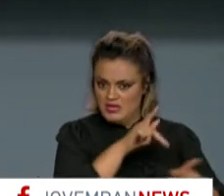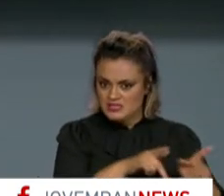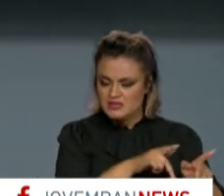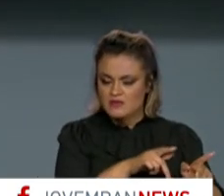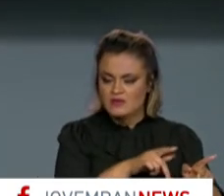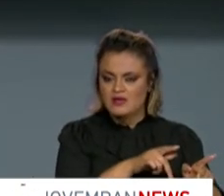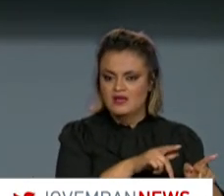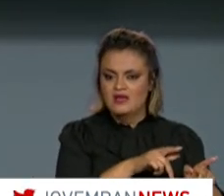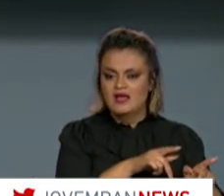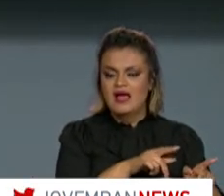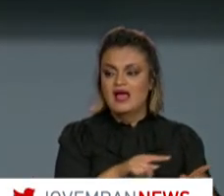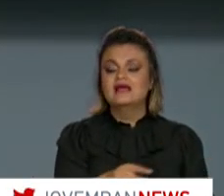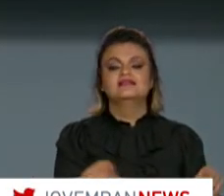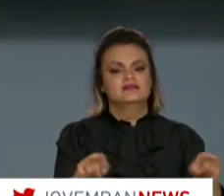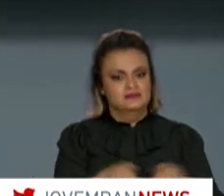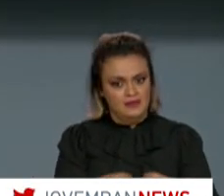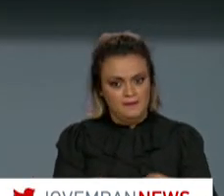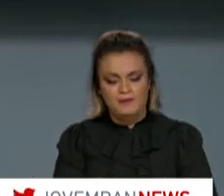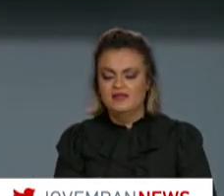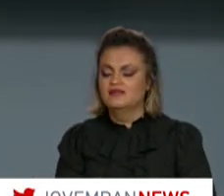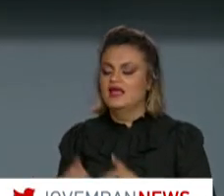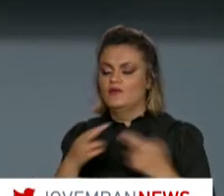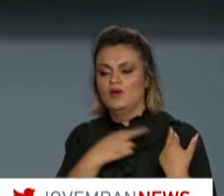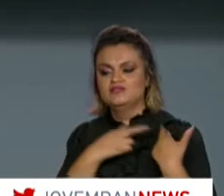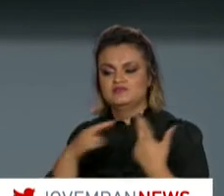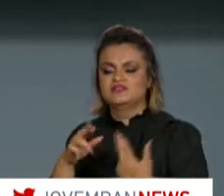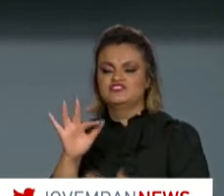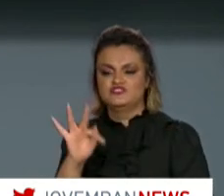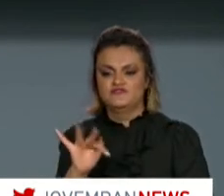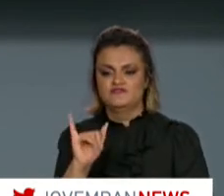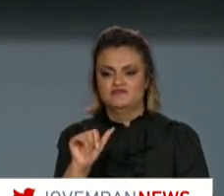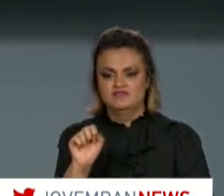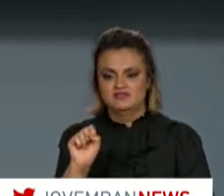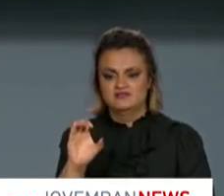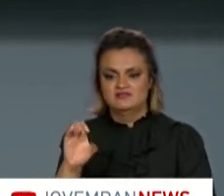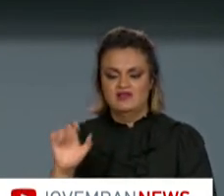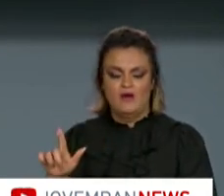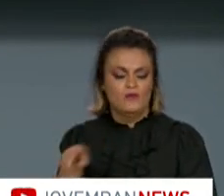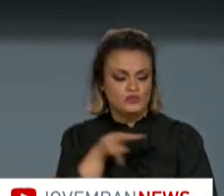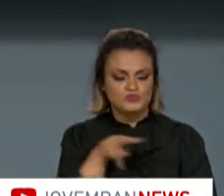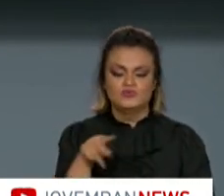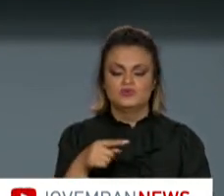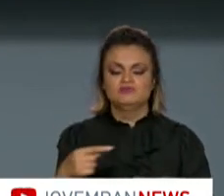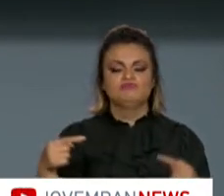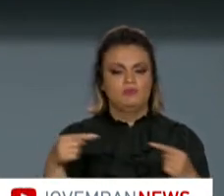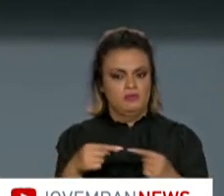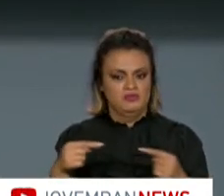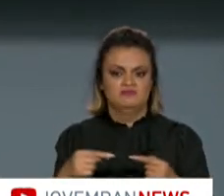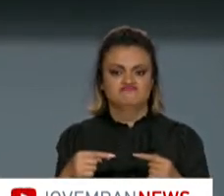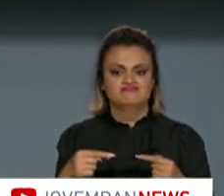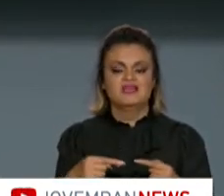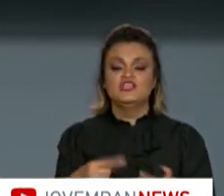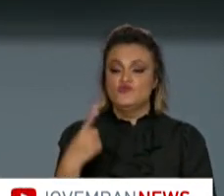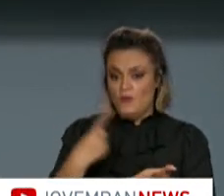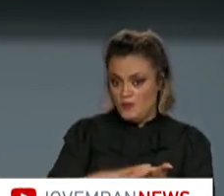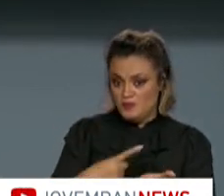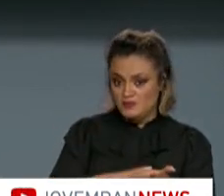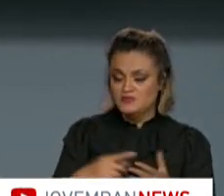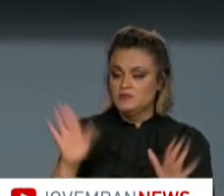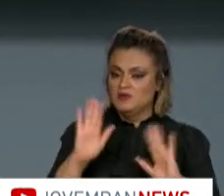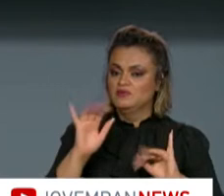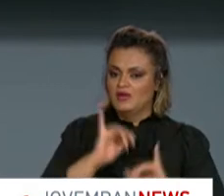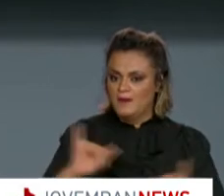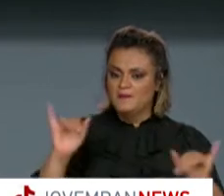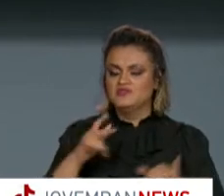atendendo não é incompatível com responsabilidade fiscal. E todos os compromissos de campanha estão mantidos, reafirmados